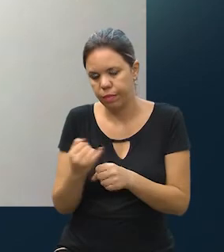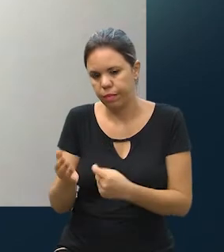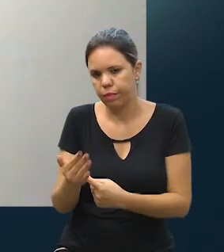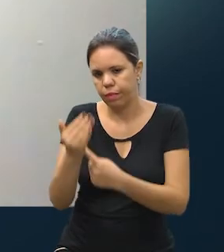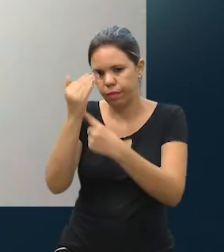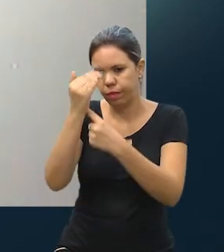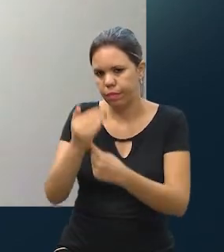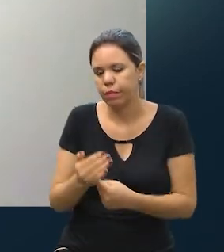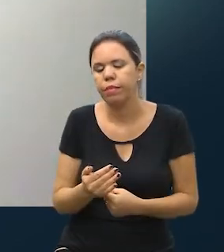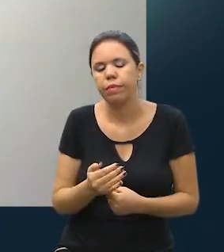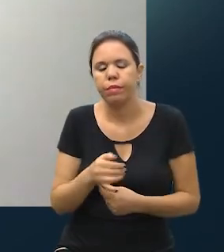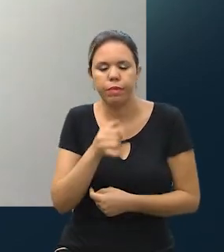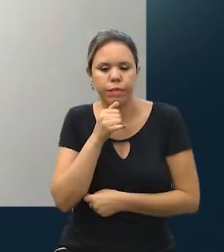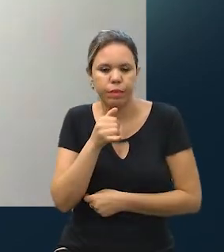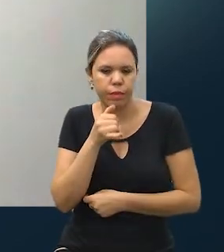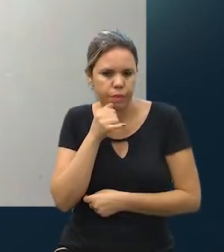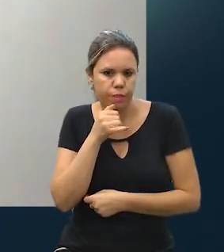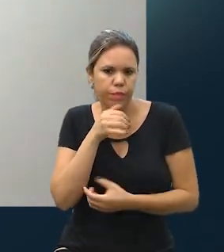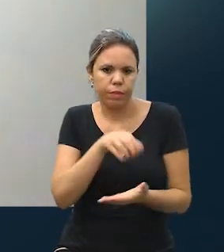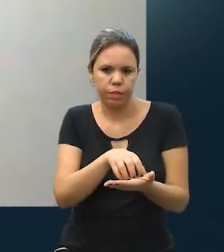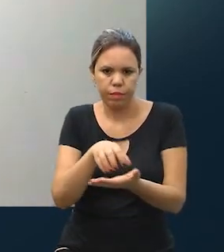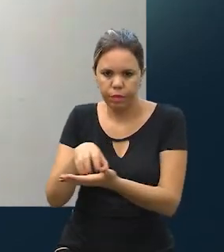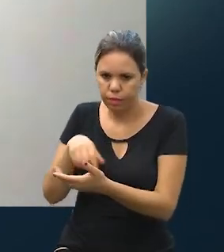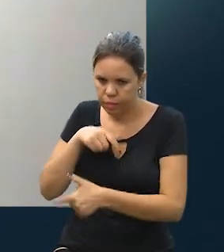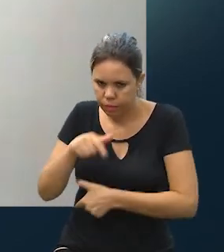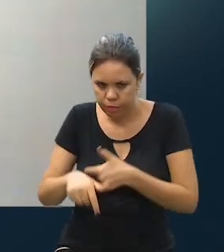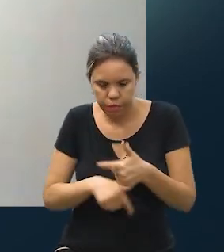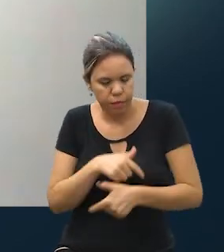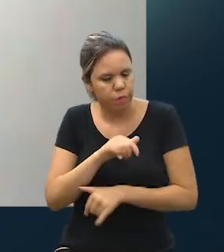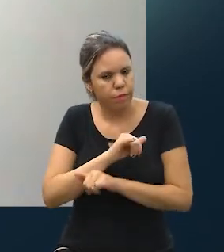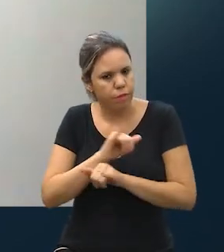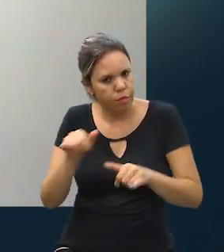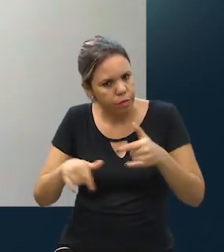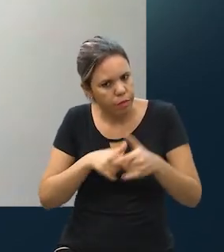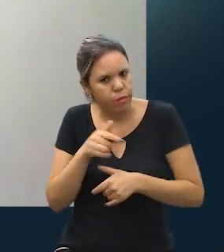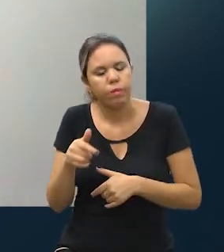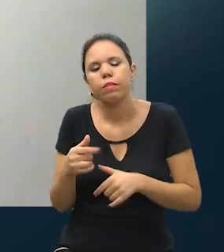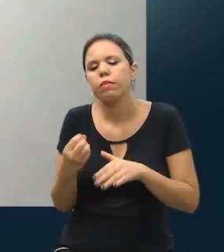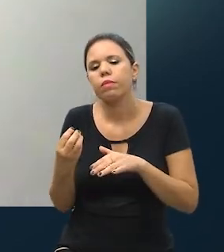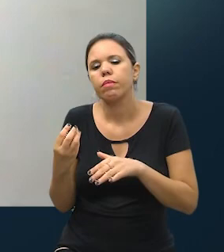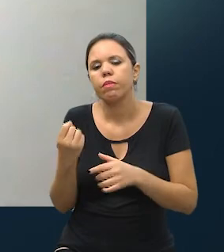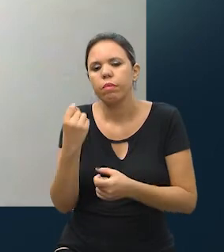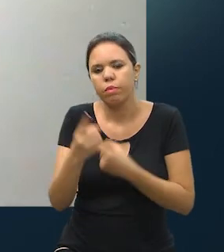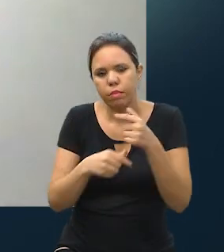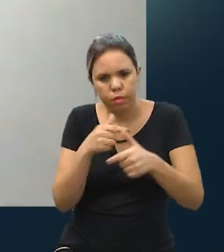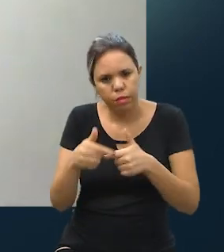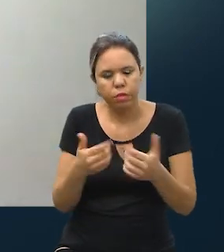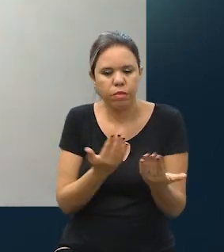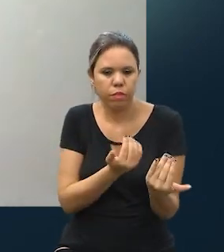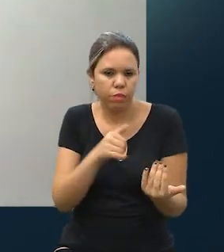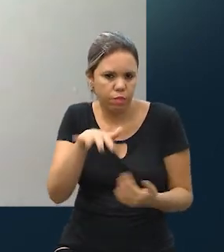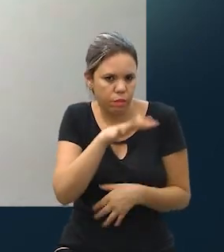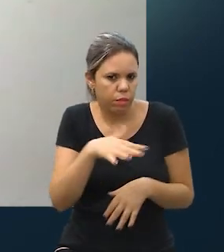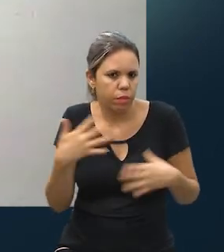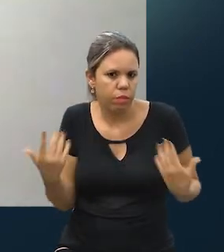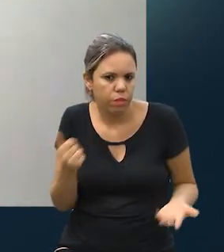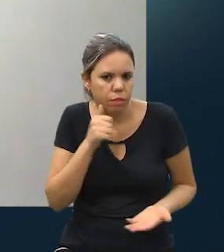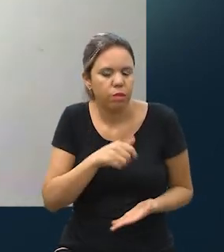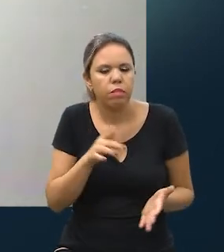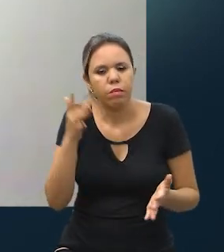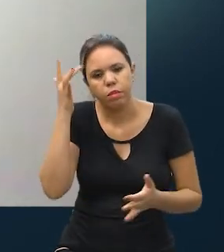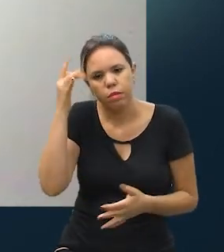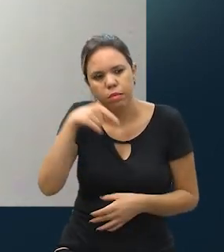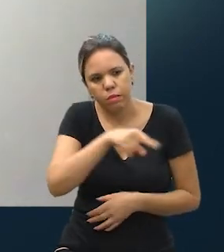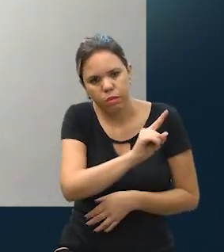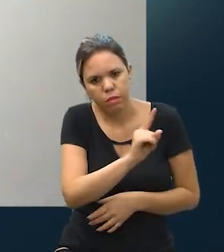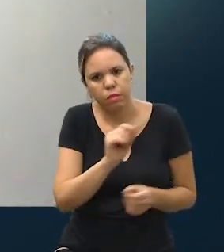mundo digital, as agências que estão atuando, os freelancers, são pessoas jovens. Então, a mulher madura vai